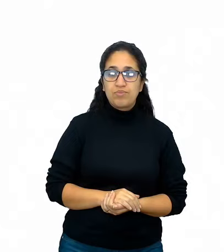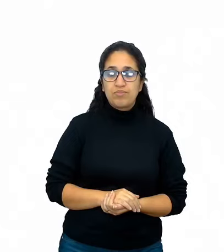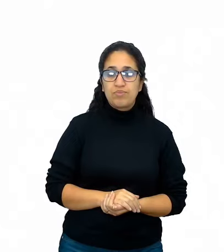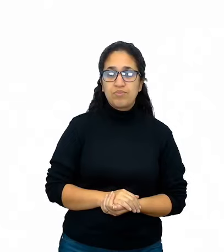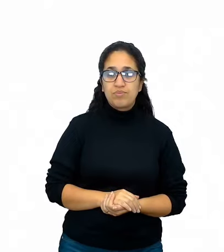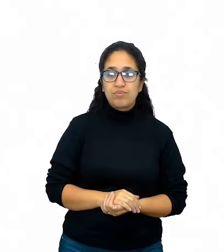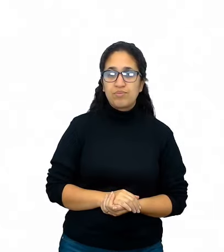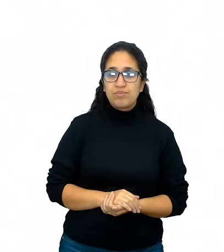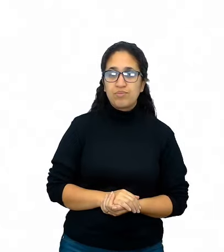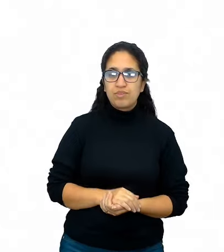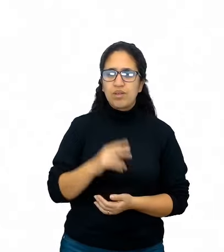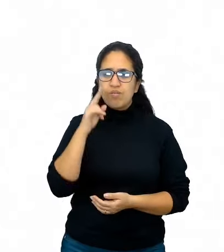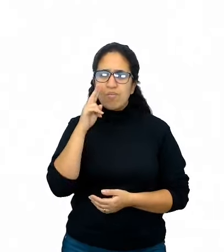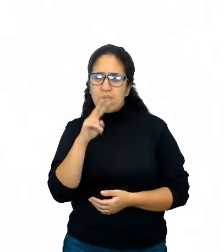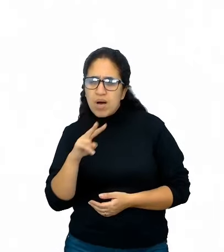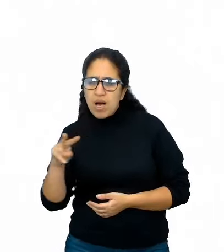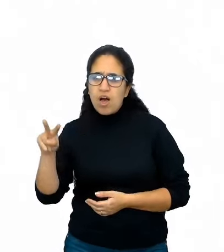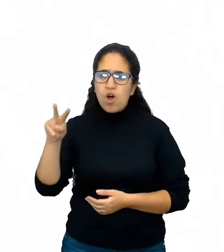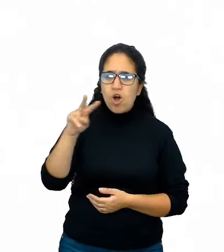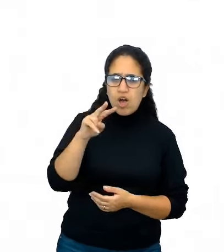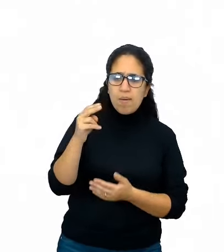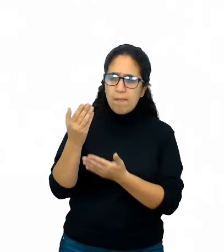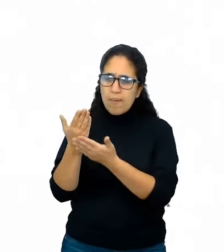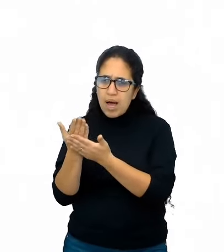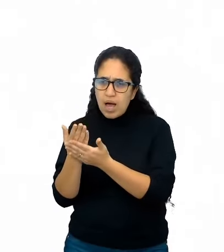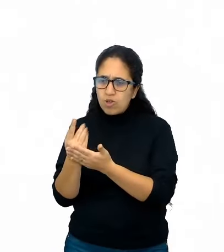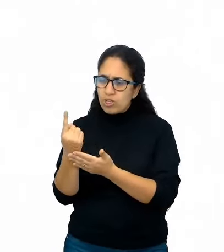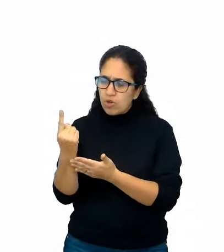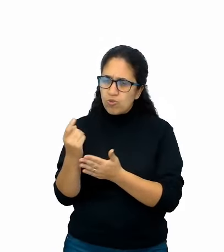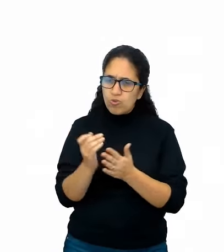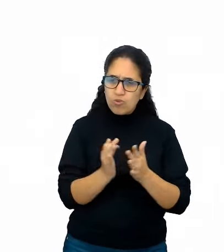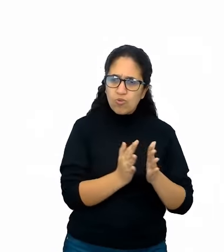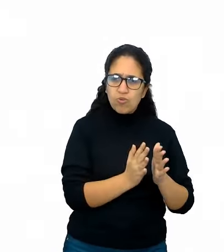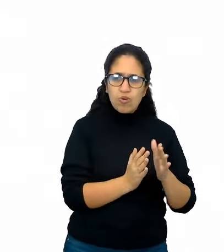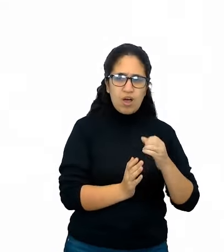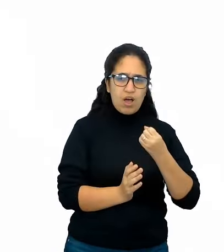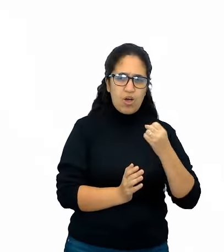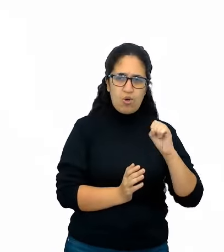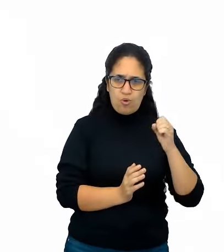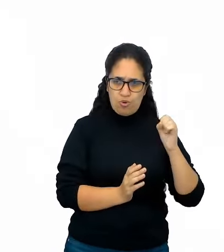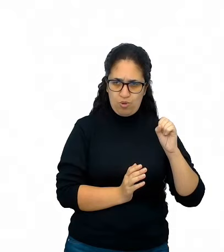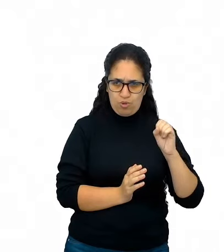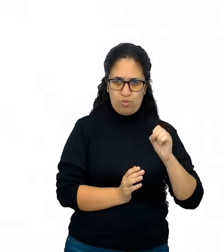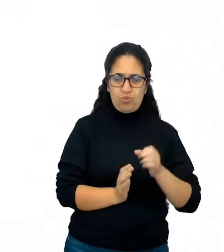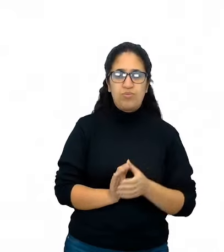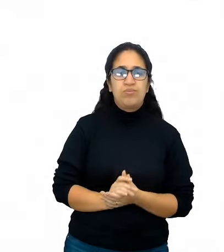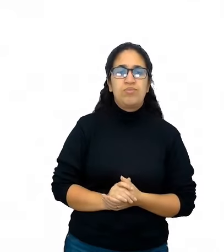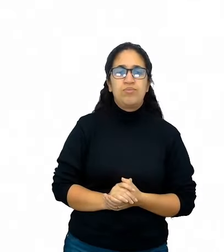teremos aí um panorama das aulas 1 a 8 no próximo slide.